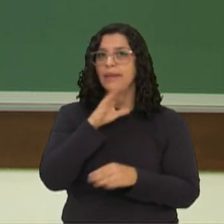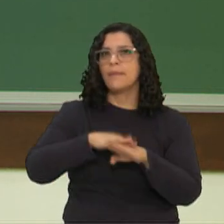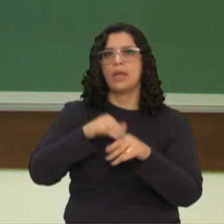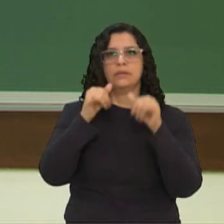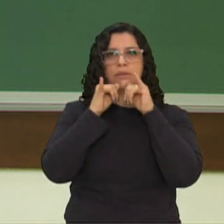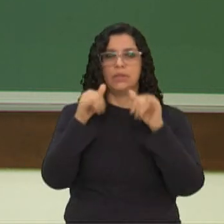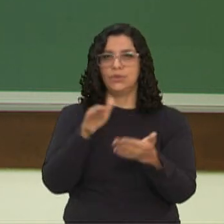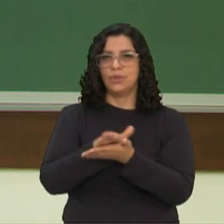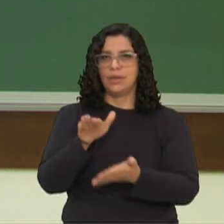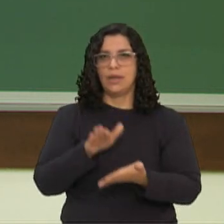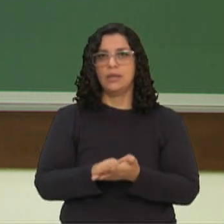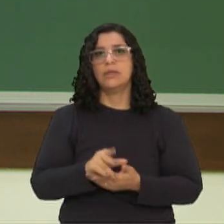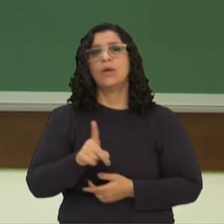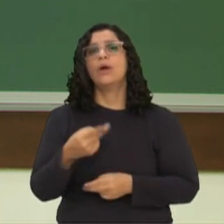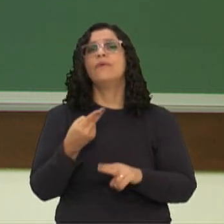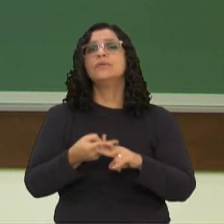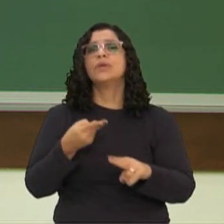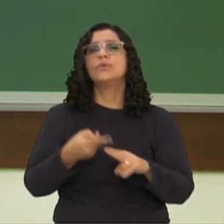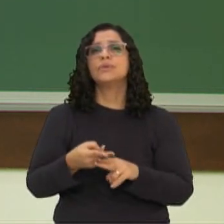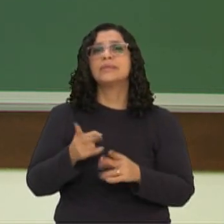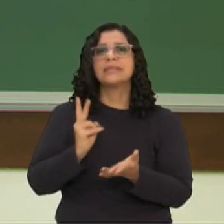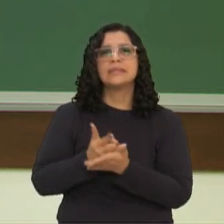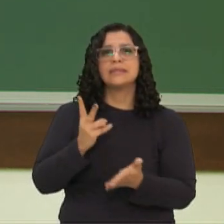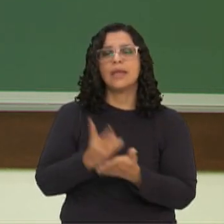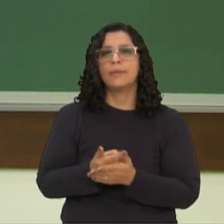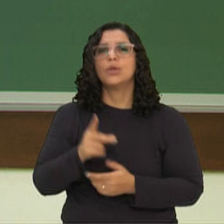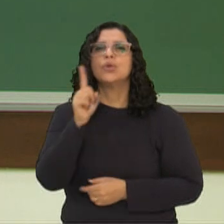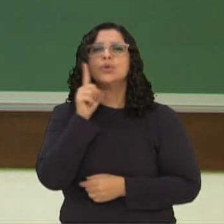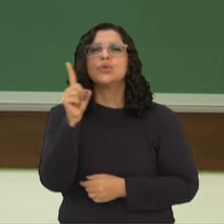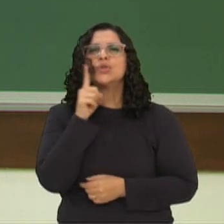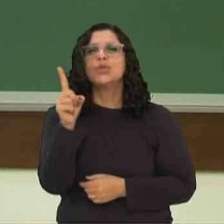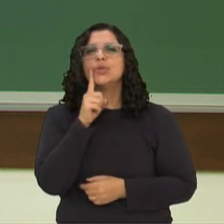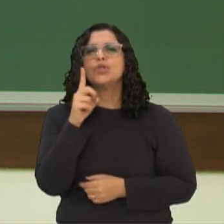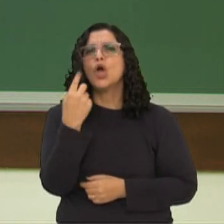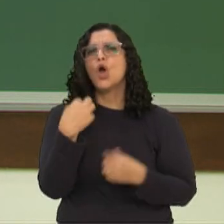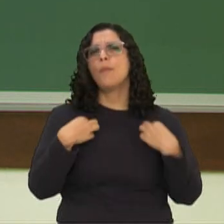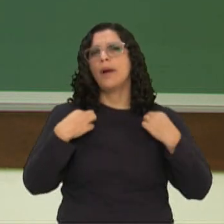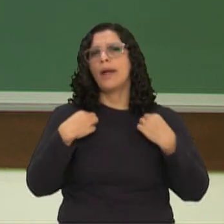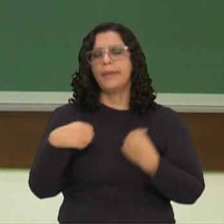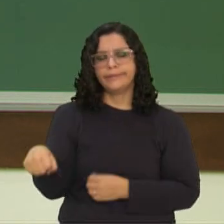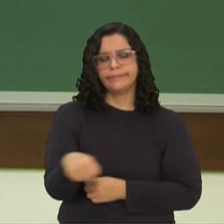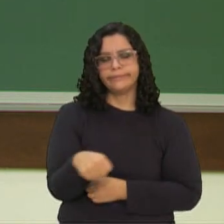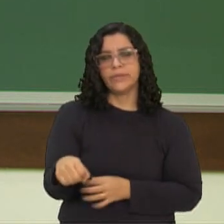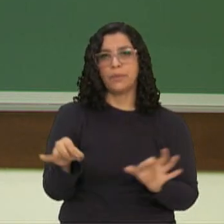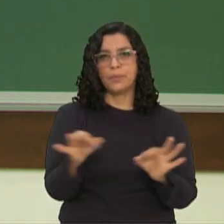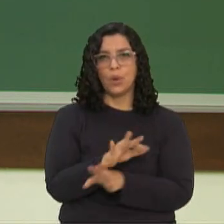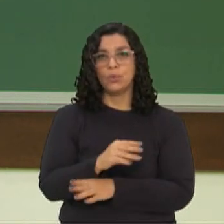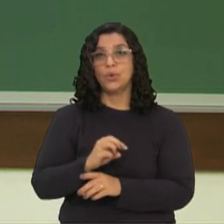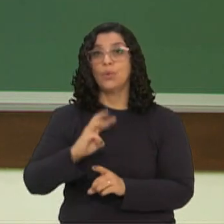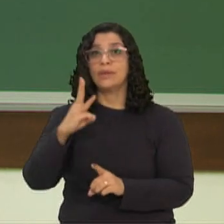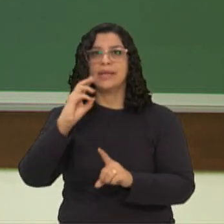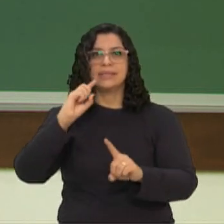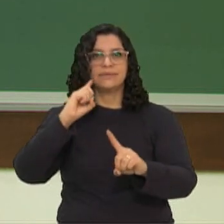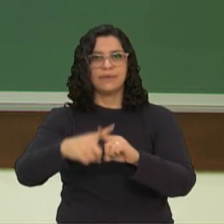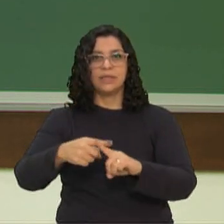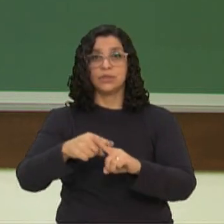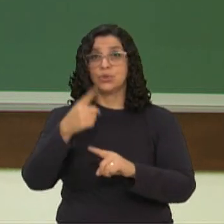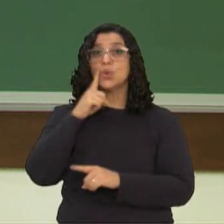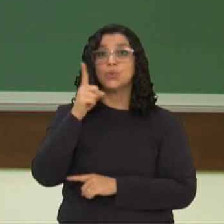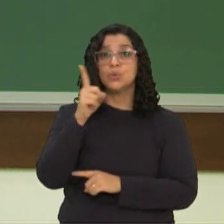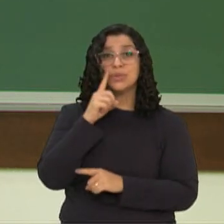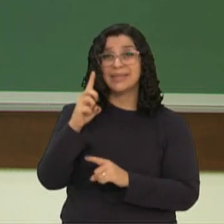energia, tá? Então, se você usar ele muito, assim, continuamente, por exemplo, passar roupa 3 vezes por dia, por exemplo, você